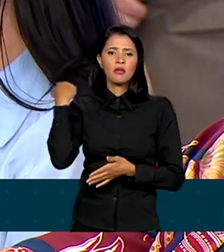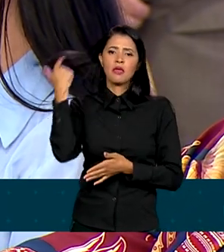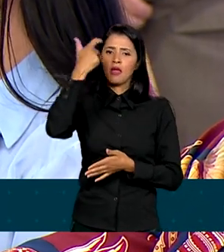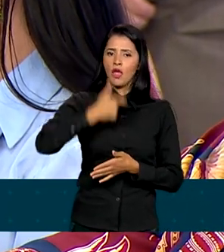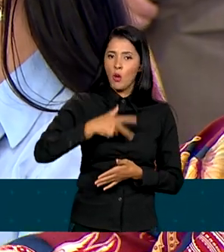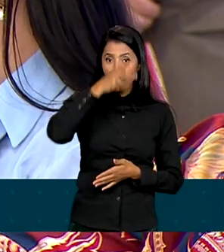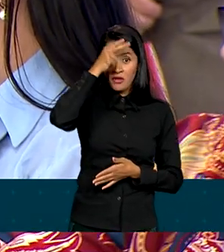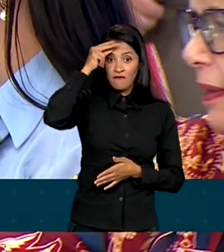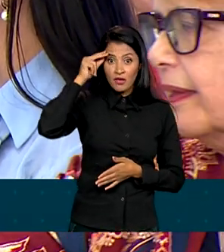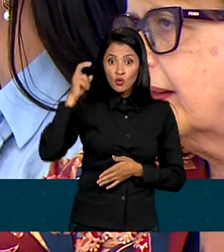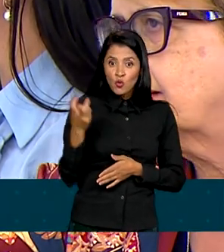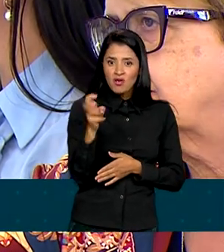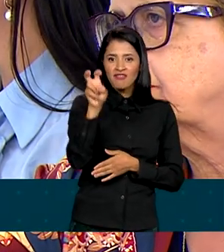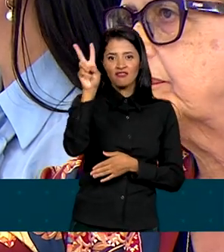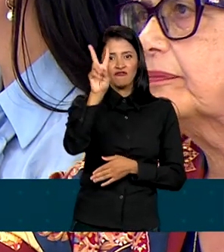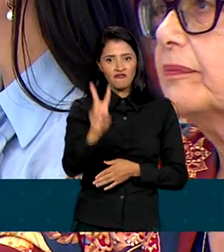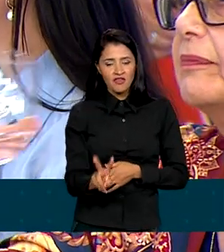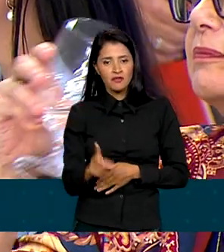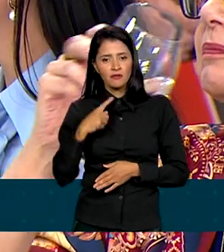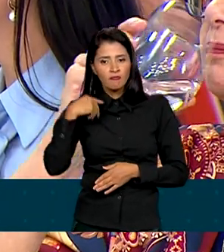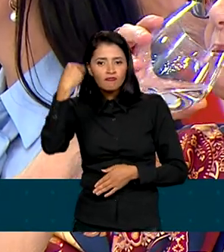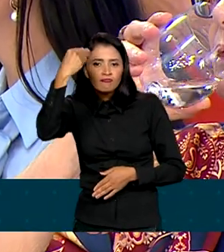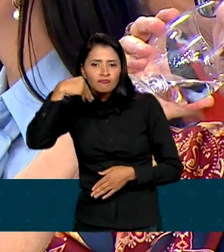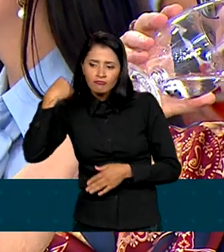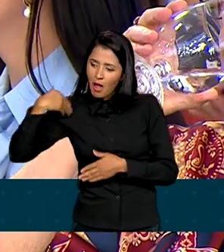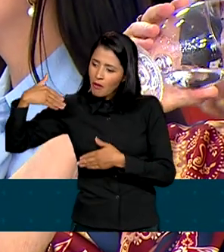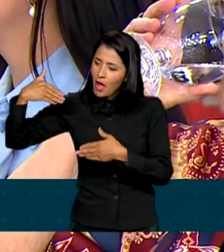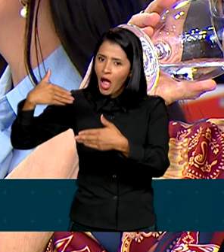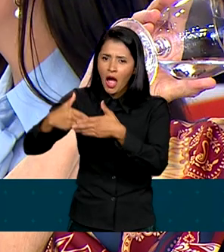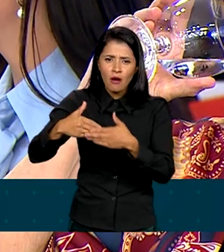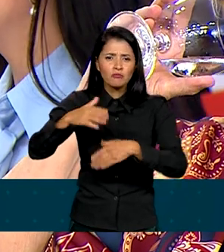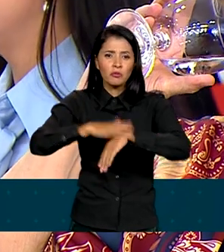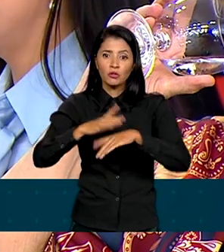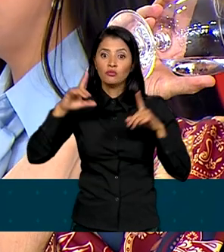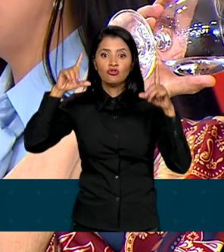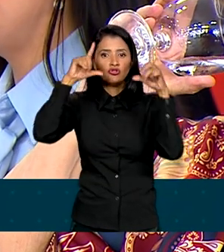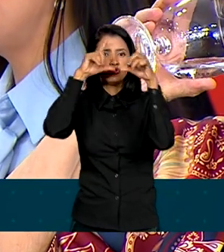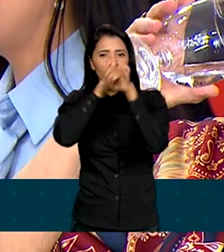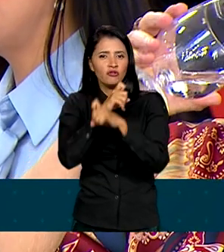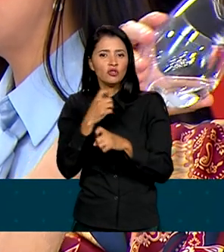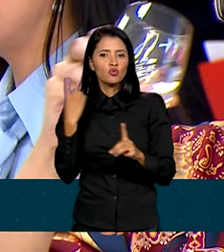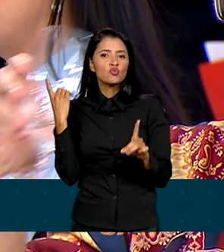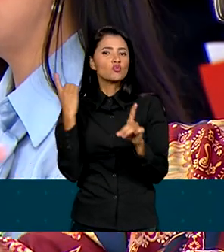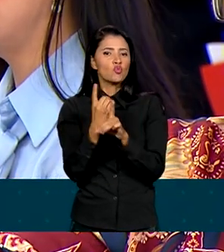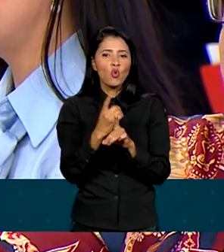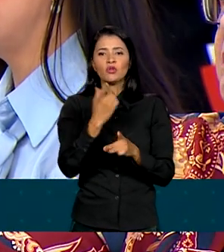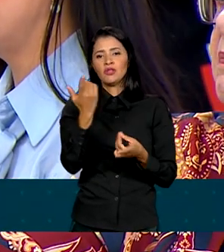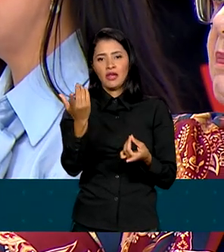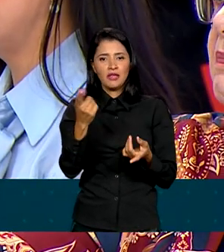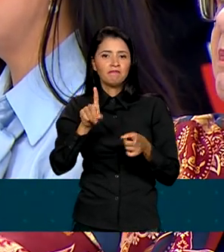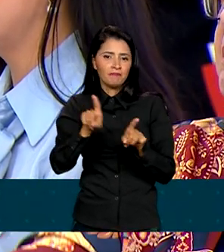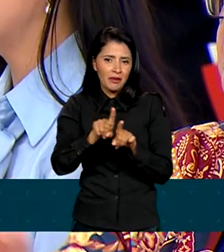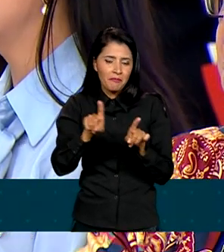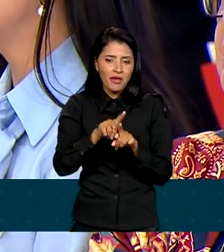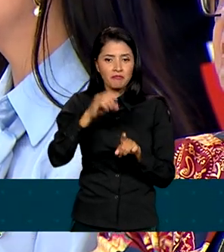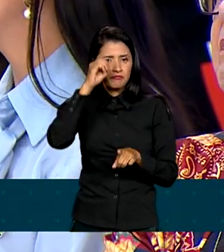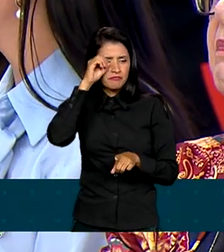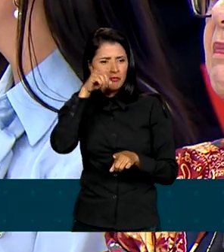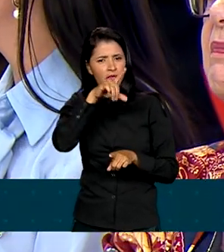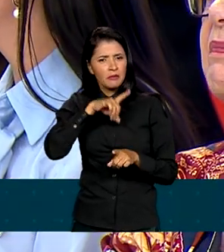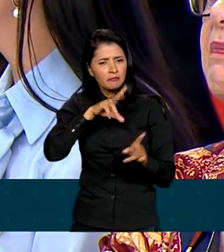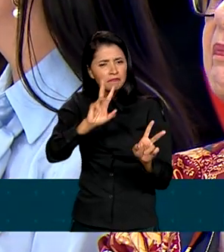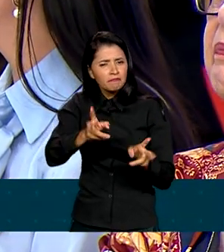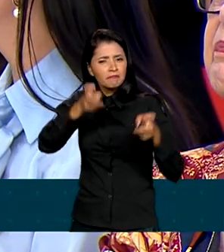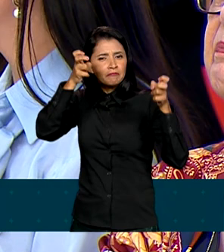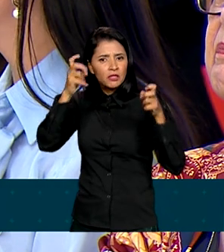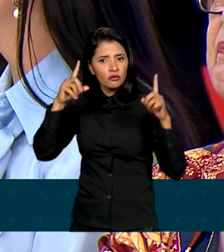quinto mandato. Vivenciei todos os momentos mais difíceis. Encontrei várias vezes, inclusive com Padilha, e vi as dificuldades que